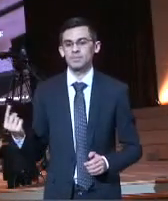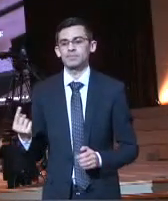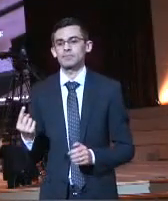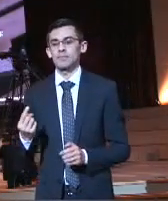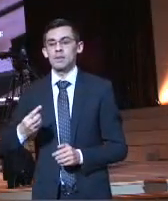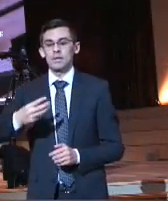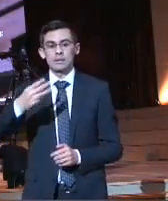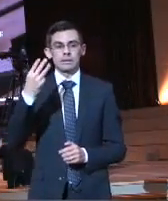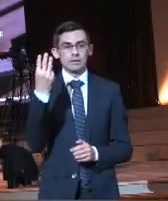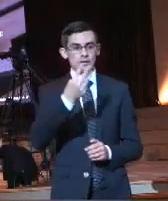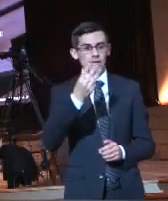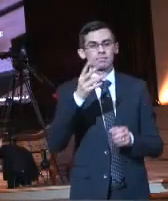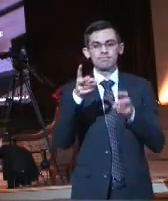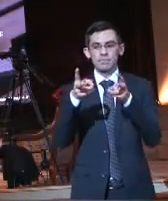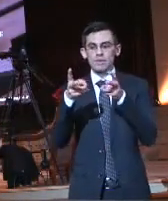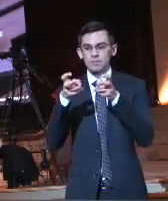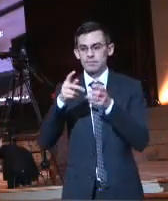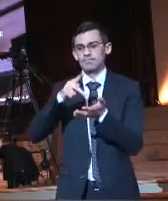Terceira coisa que eu posso ver aqui,